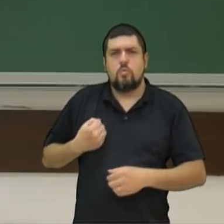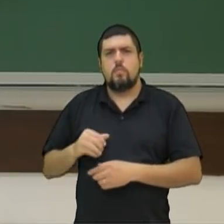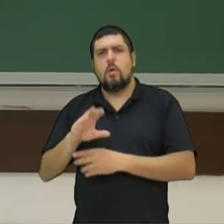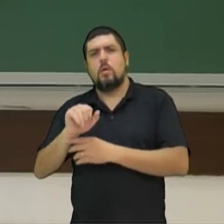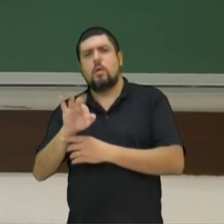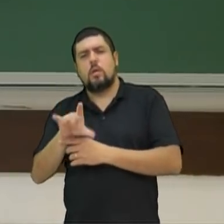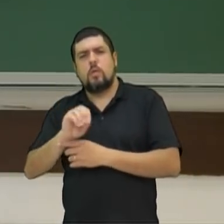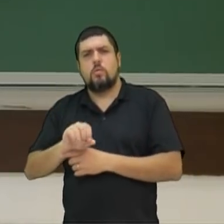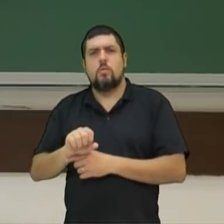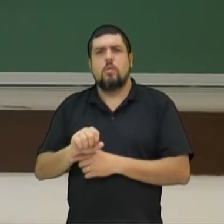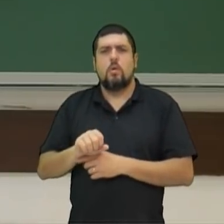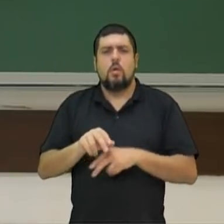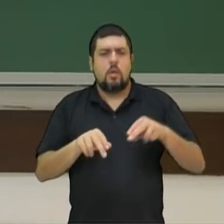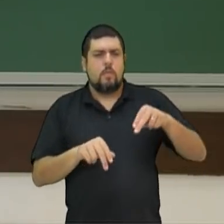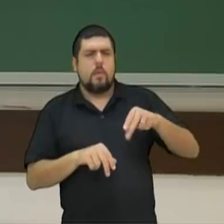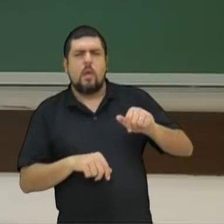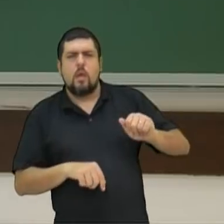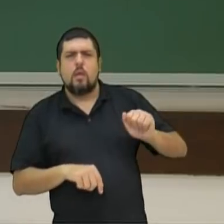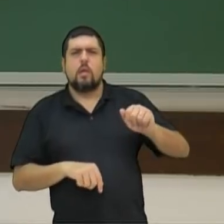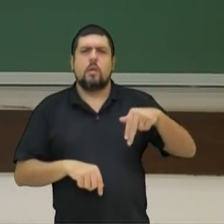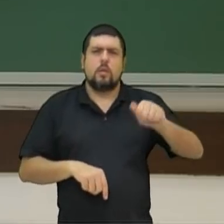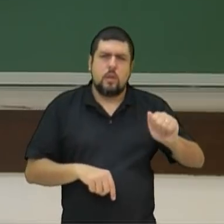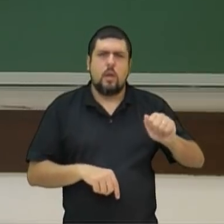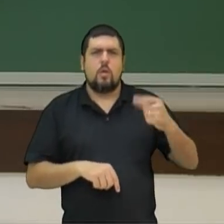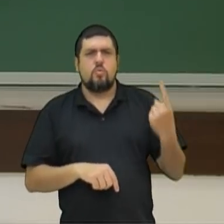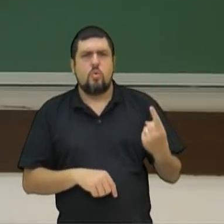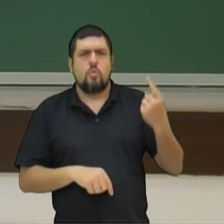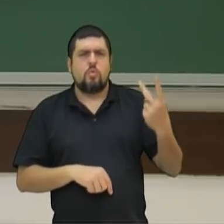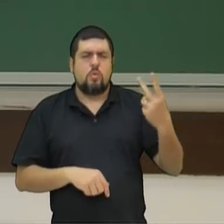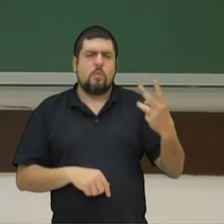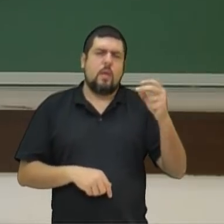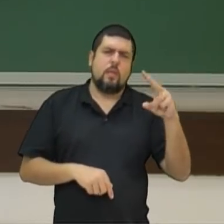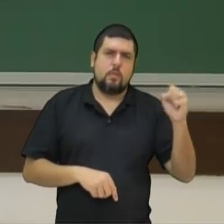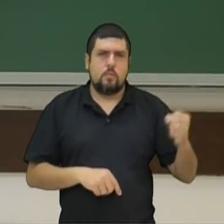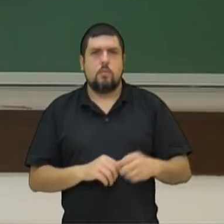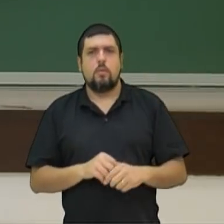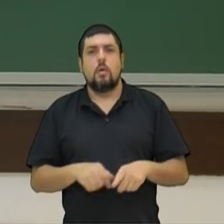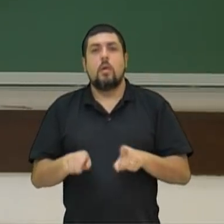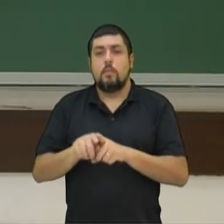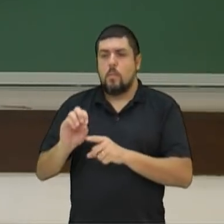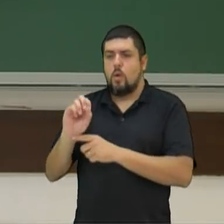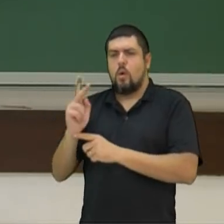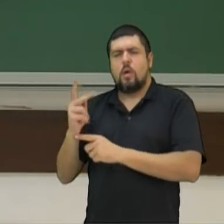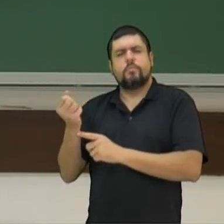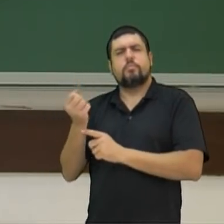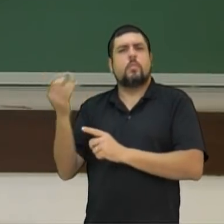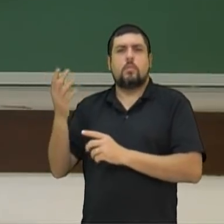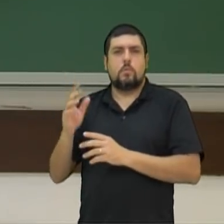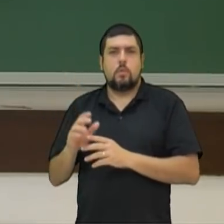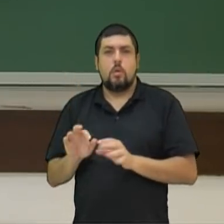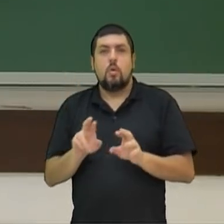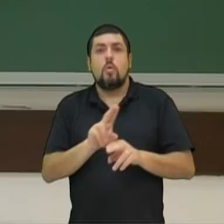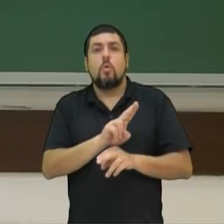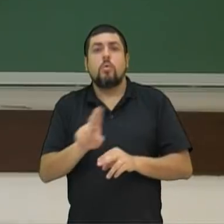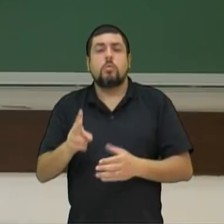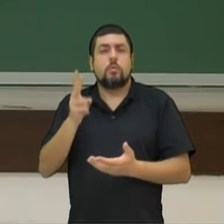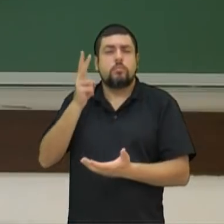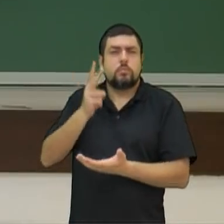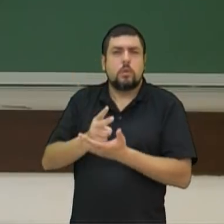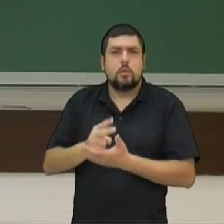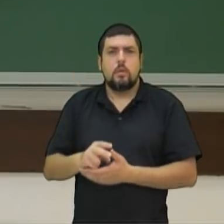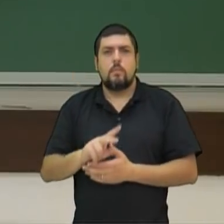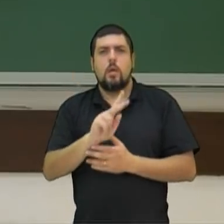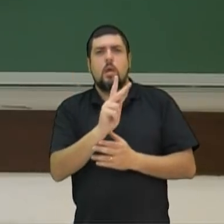1 sódio, se é 2 sódios, se é 38 sódios. E não interessa o número de hidroxilas. O nome é sempre simples.